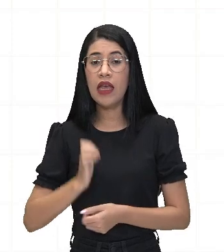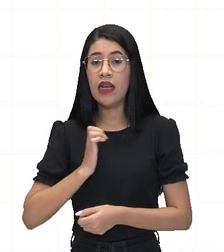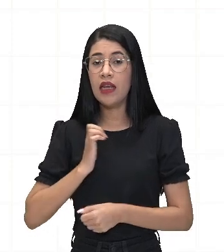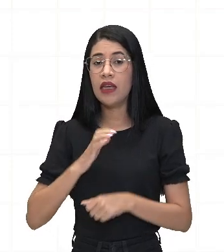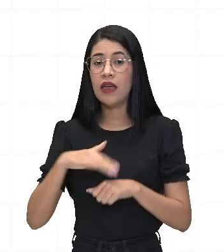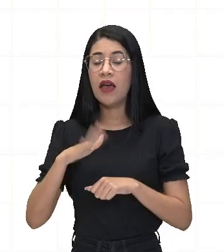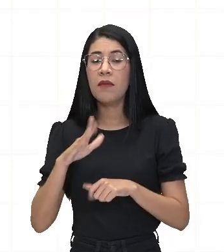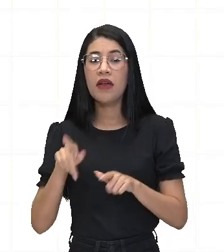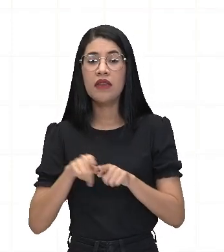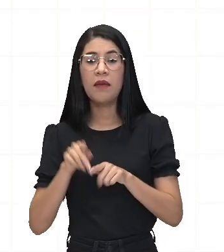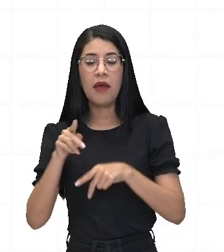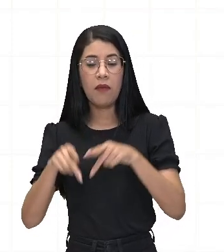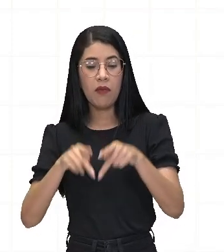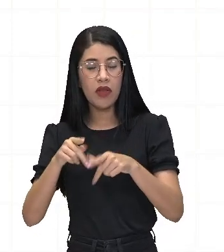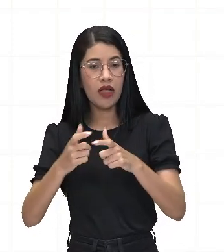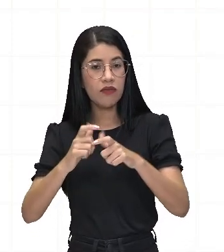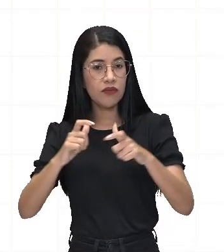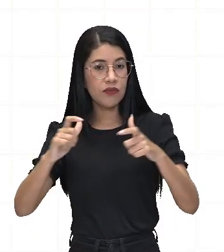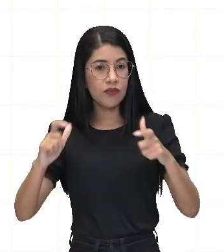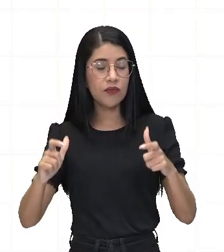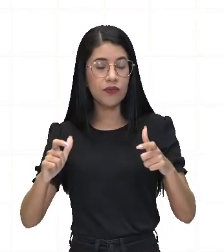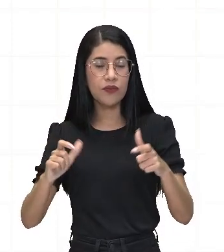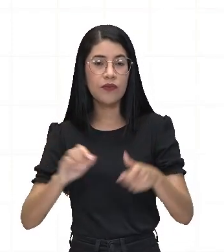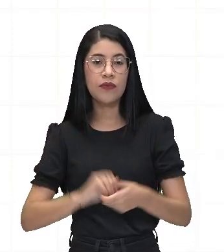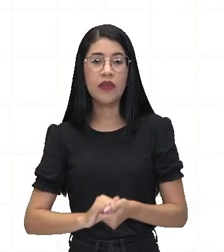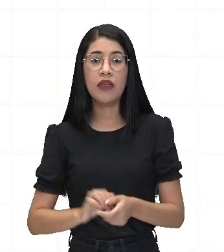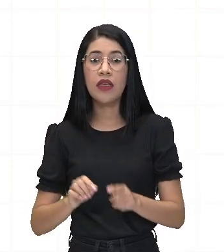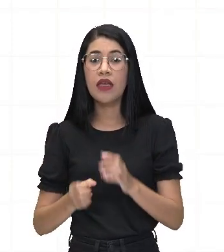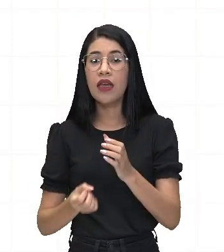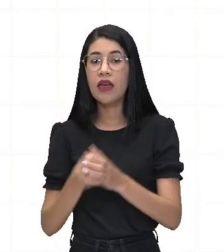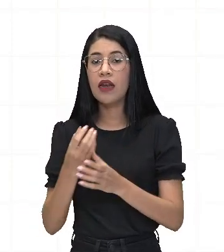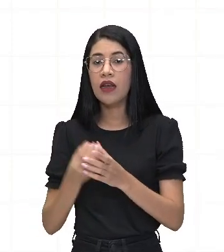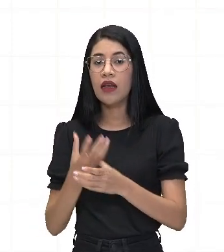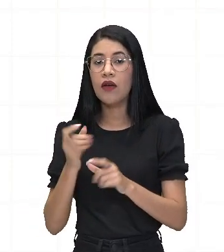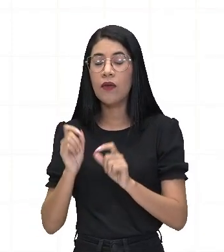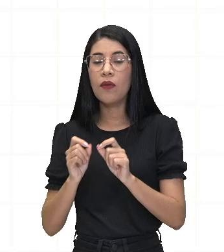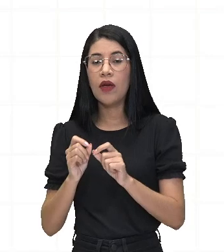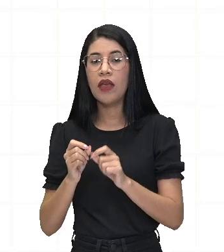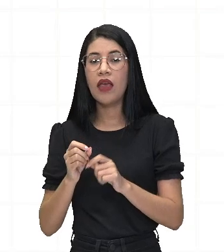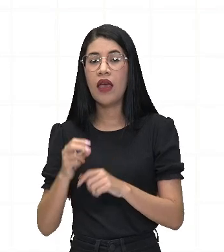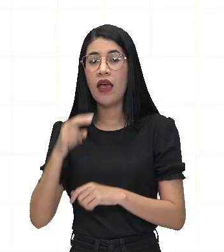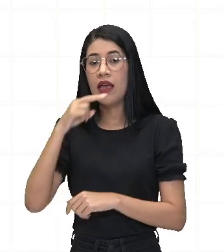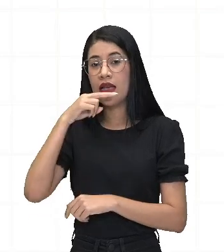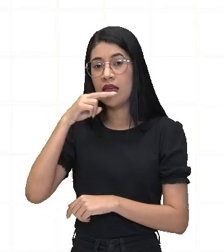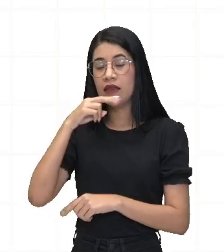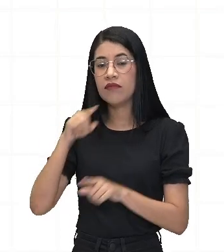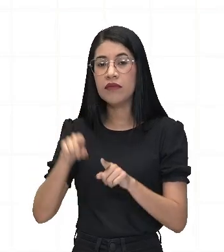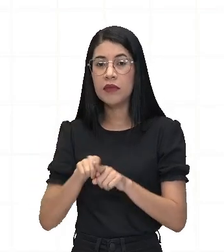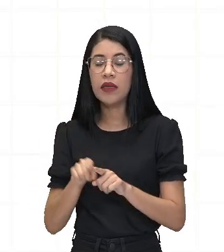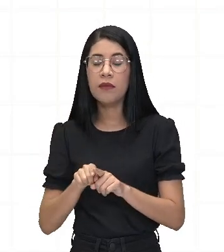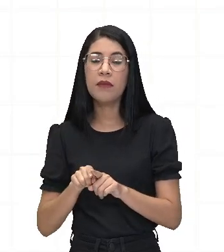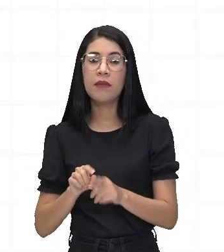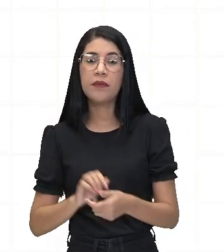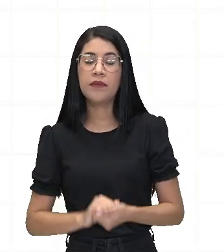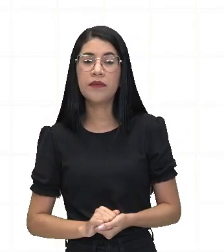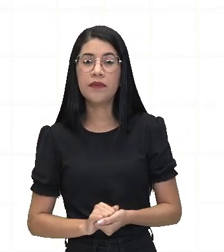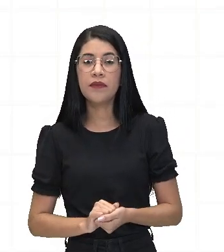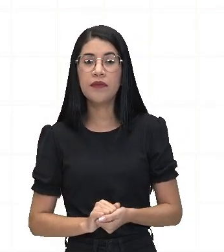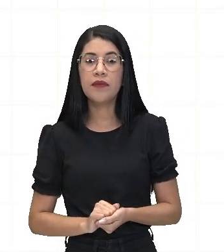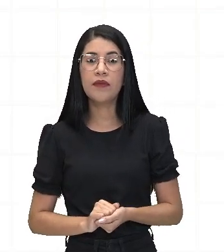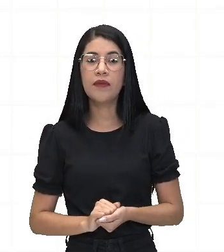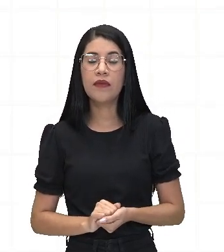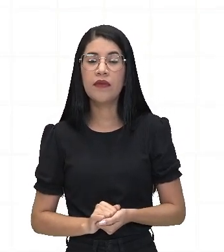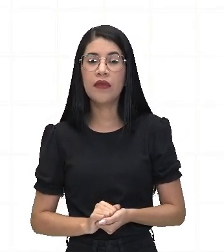e populosa. Aí nós temos o destaque para a produção de cana-de-açúcar e engenhos, tá bom? Vamos à próxima,